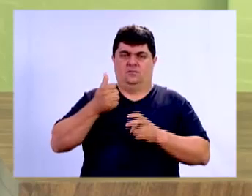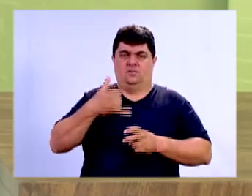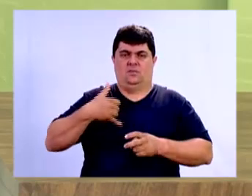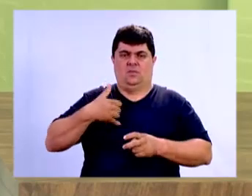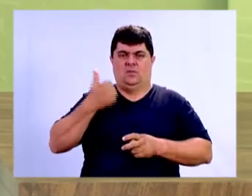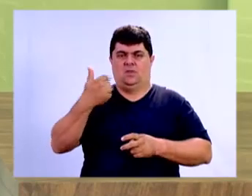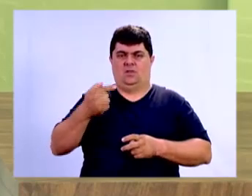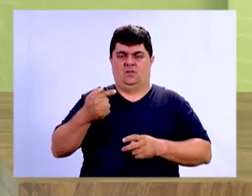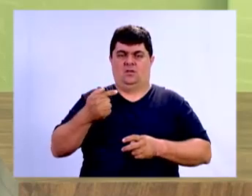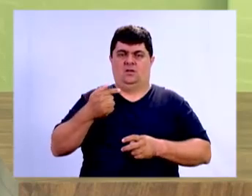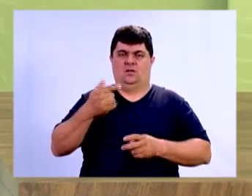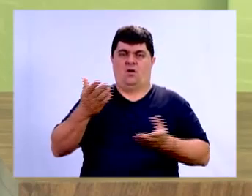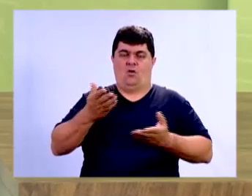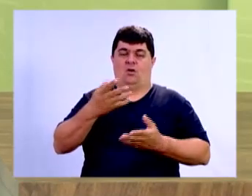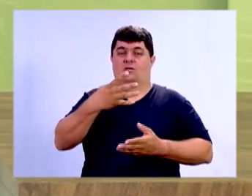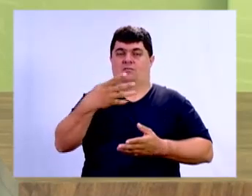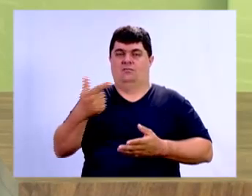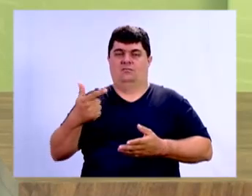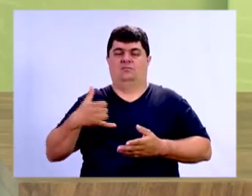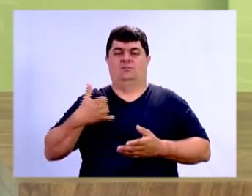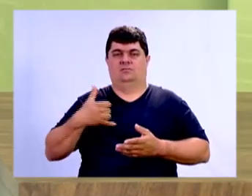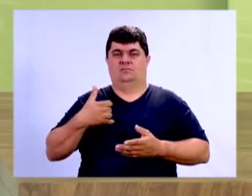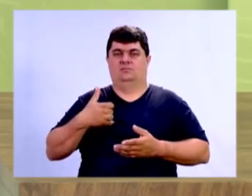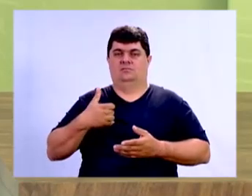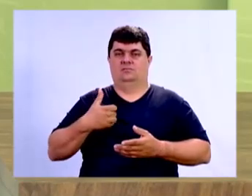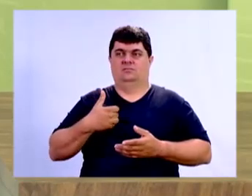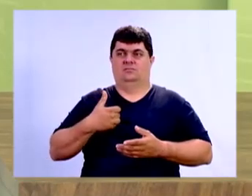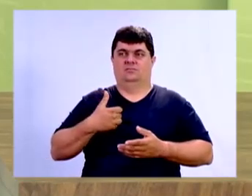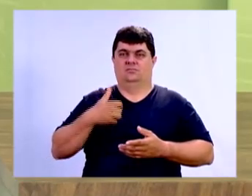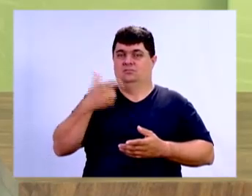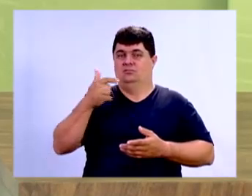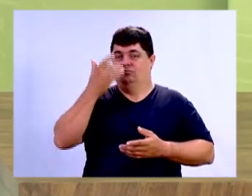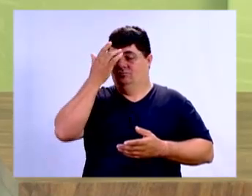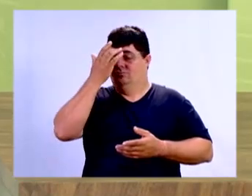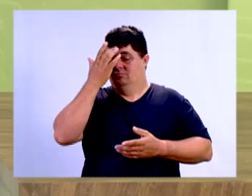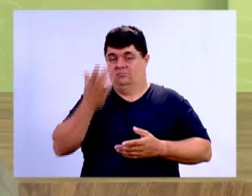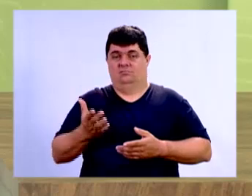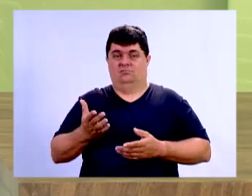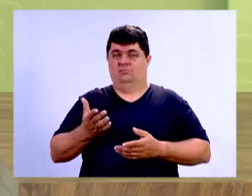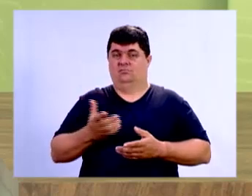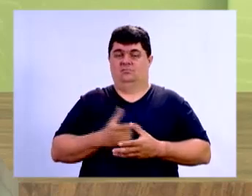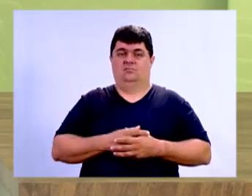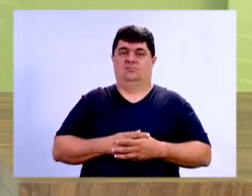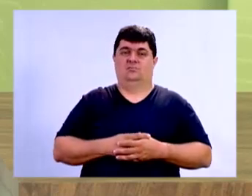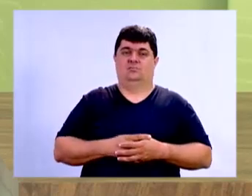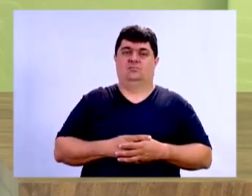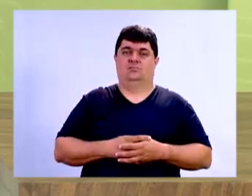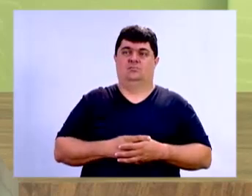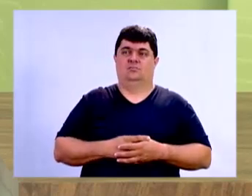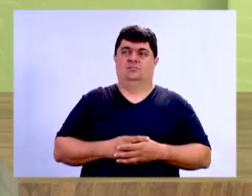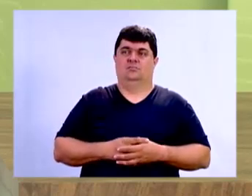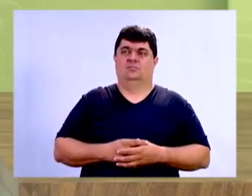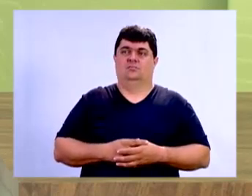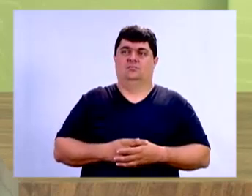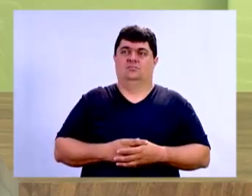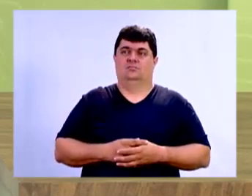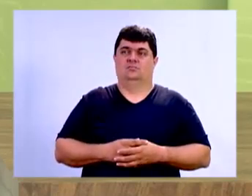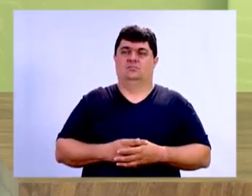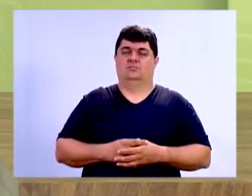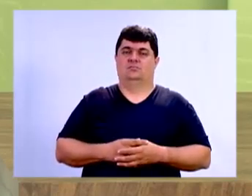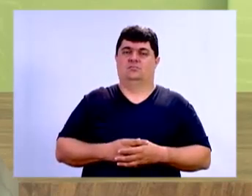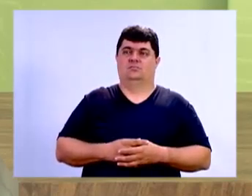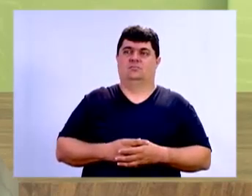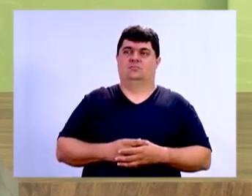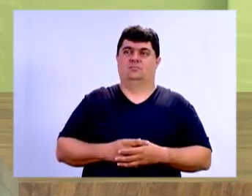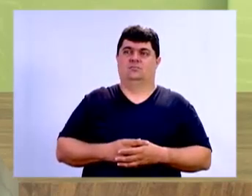17 anos, hoje eu estou com 42, não tinha essa facilidade, a mesma facilidade, a mesma idade. Né? Nós não tínhamos essa facilidade,